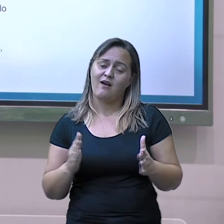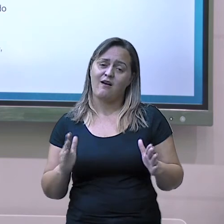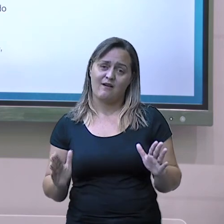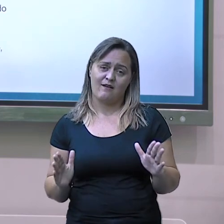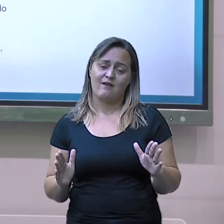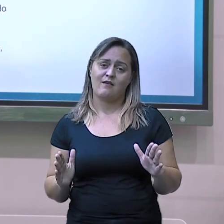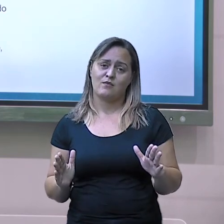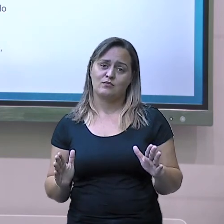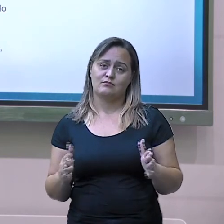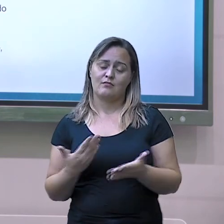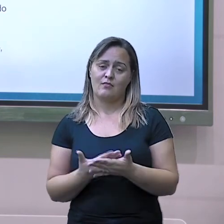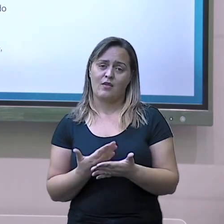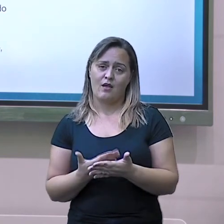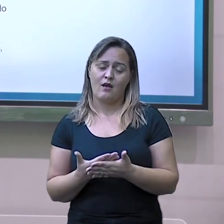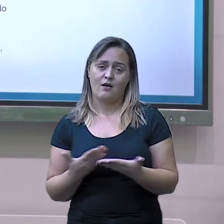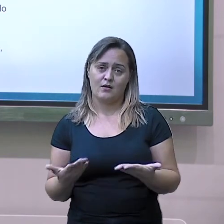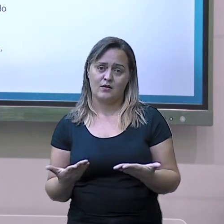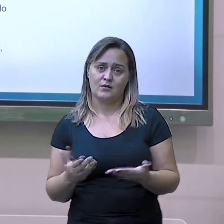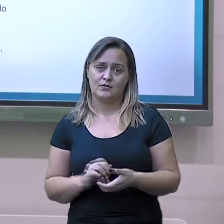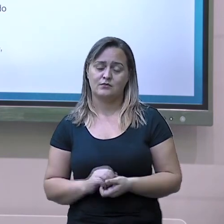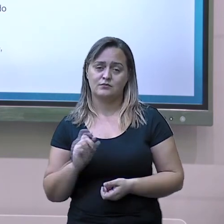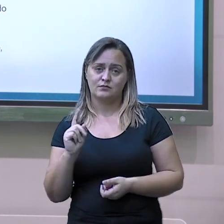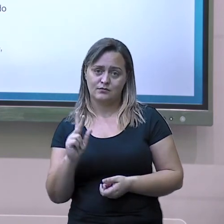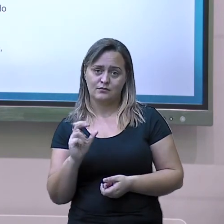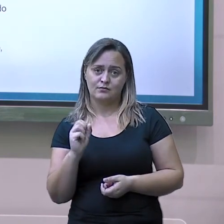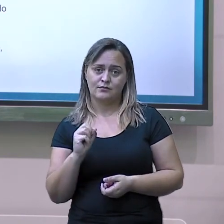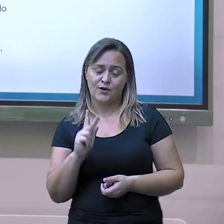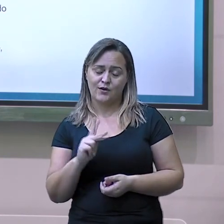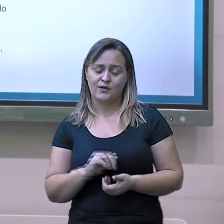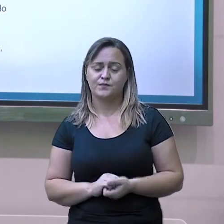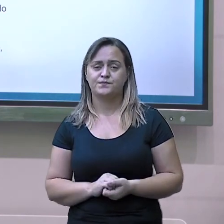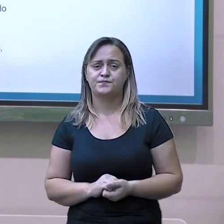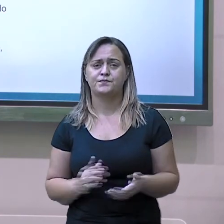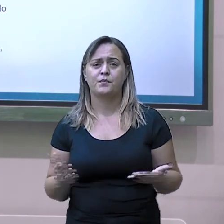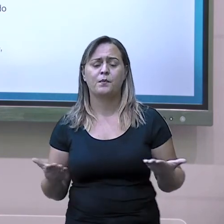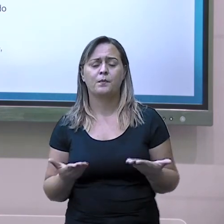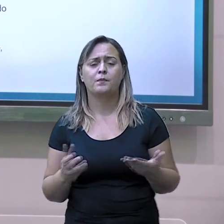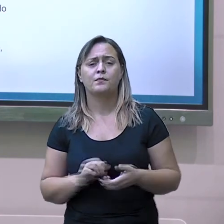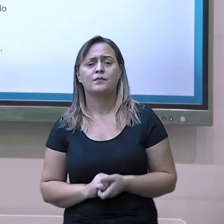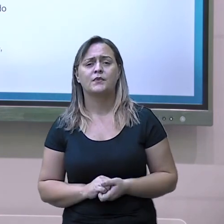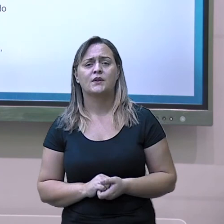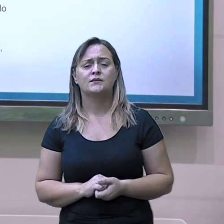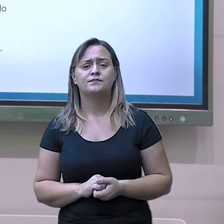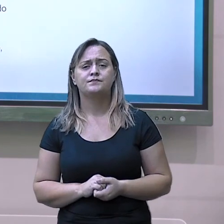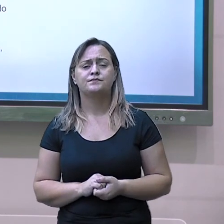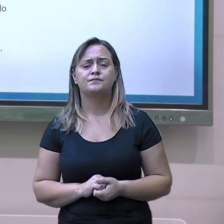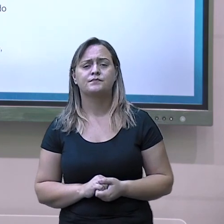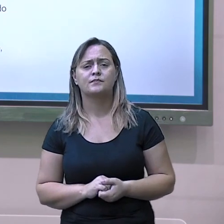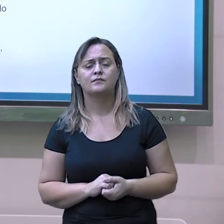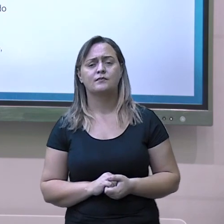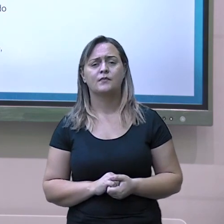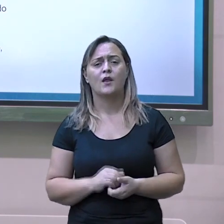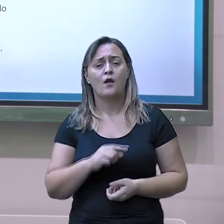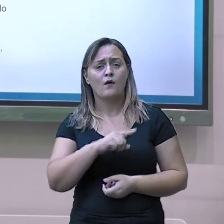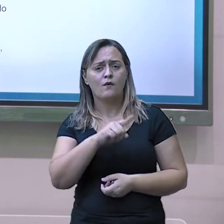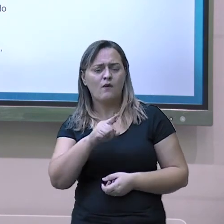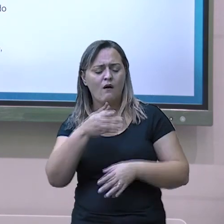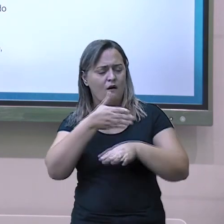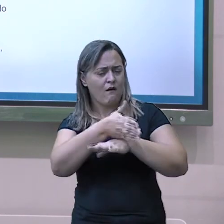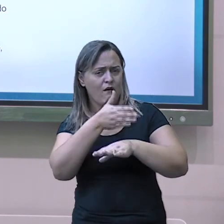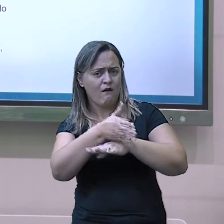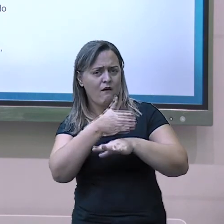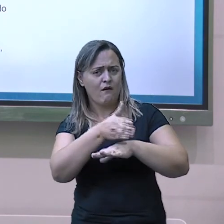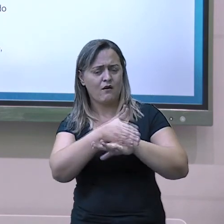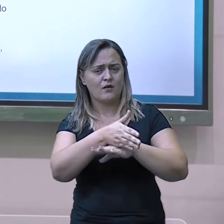por aqui. Olha, eu sei que você já está sabendo, mas tem gente que esquece. Para acessar as nossas atividades